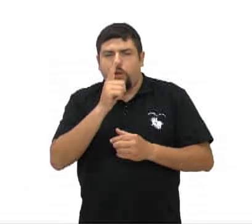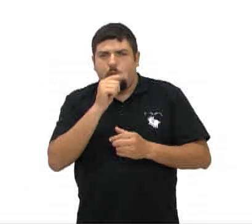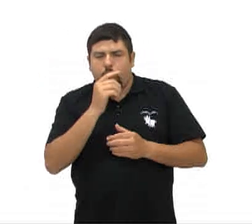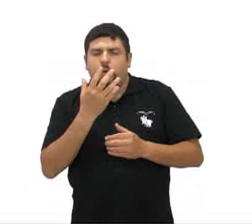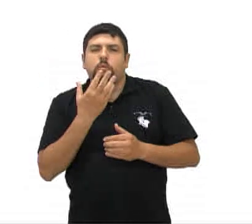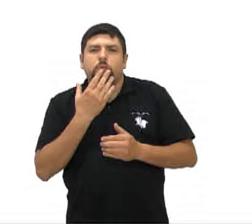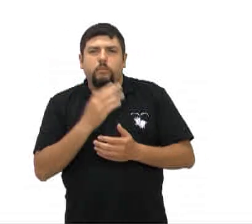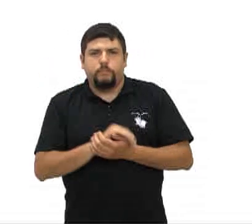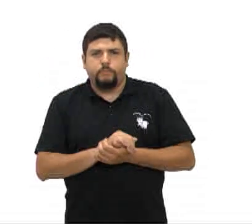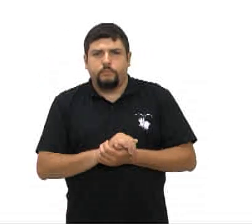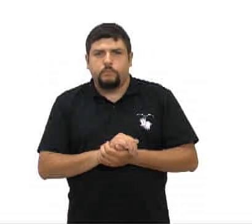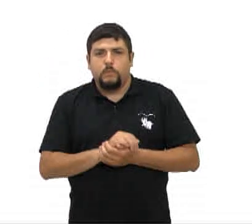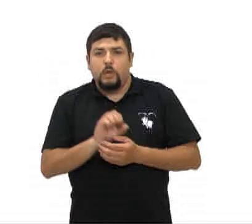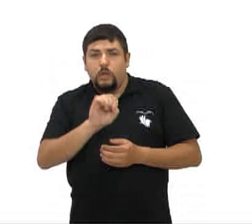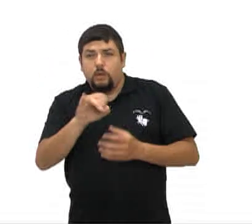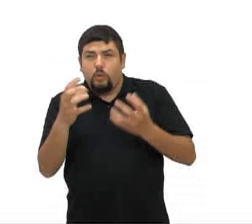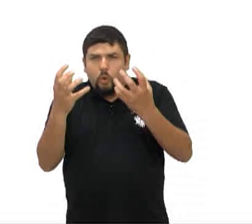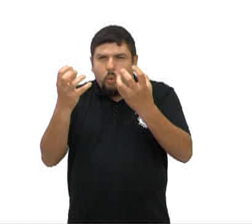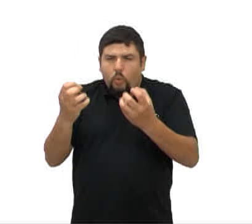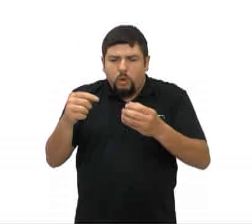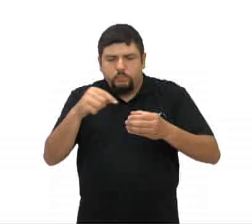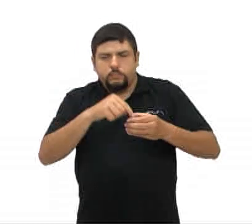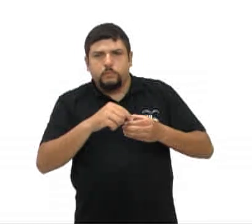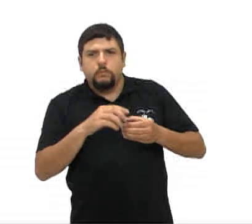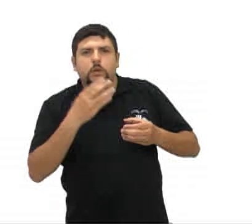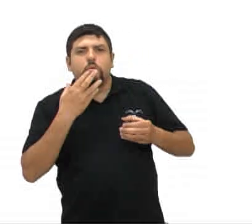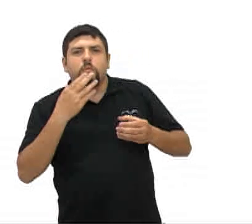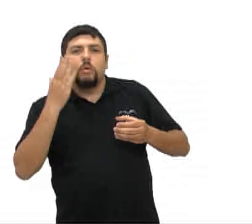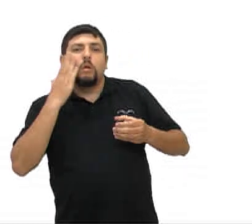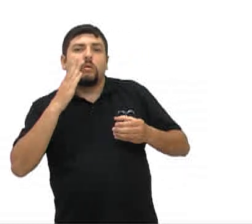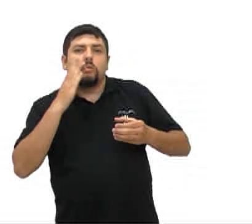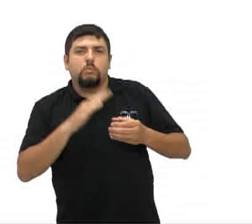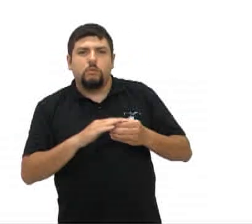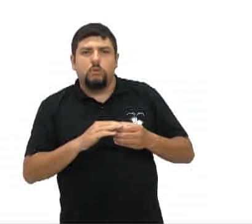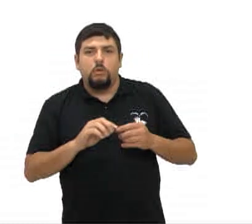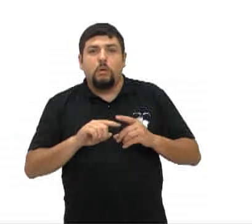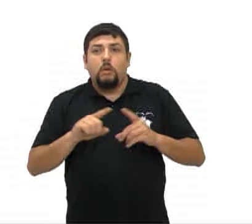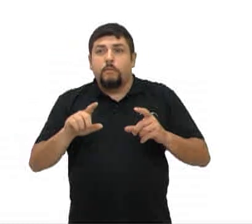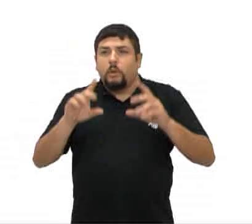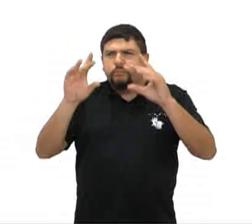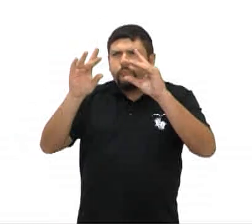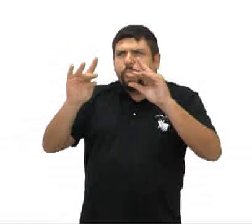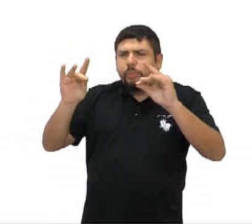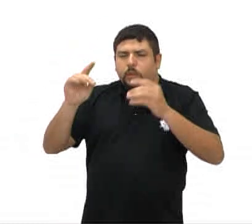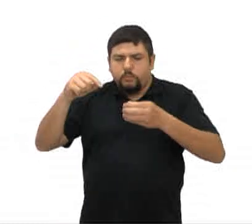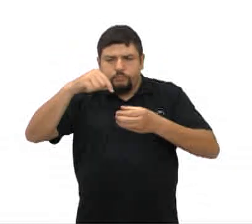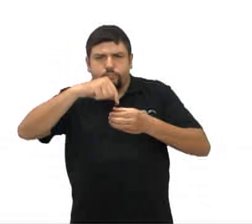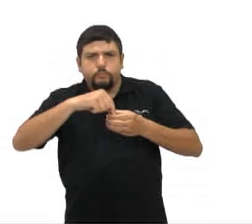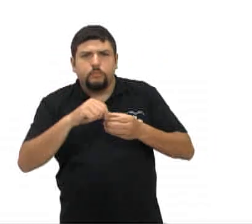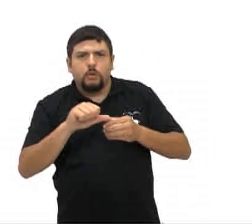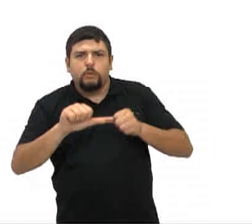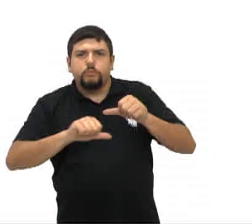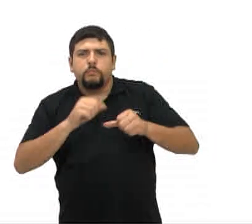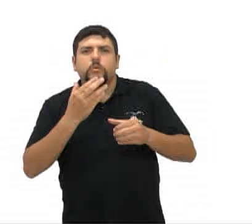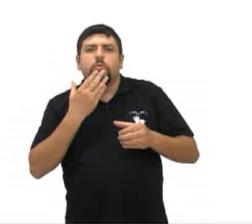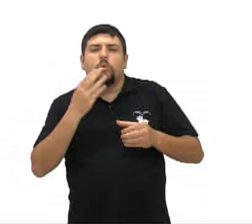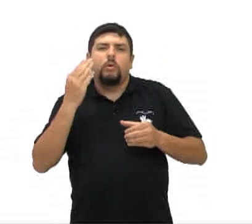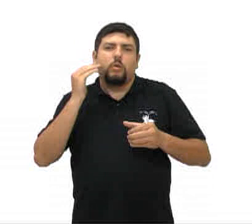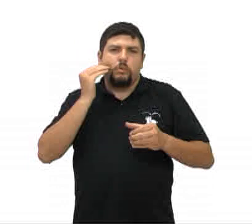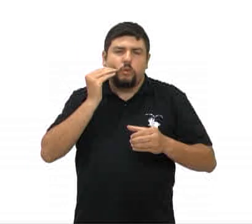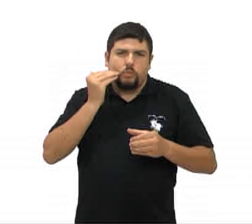de cobalto tem coloração azul. Por outro lado, quando está hidratado, fica rosado. Essa mudança de